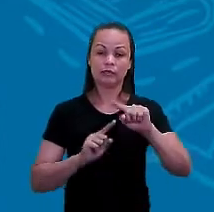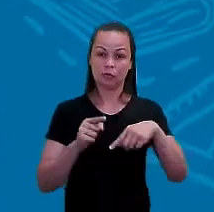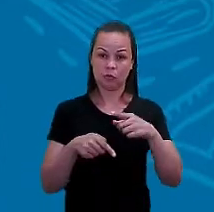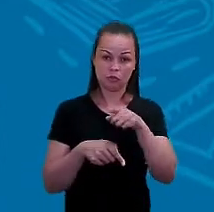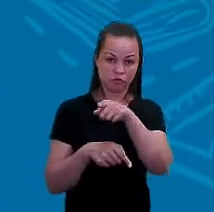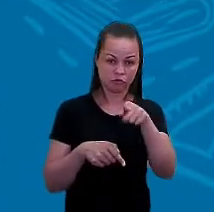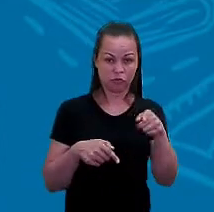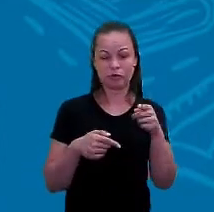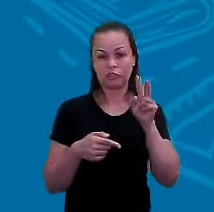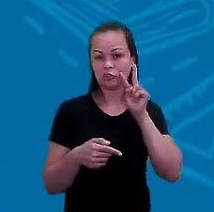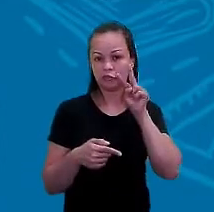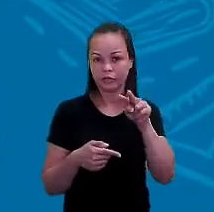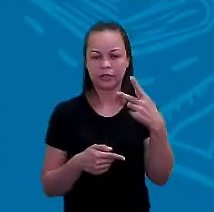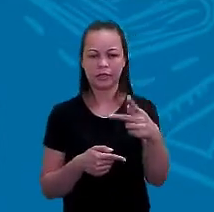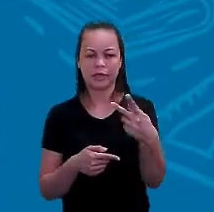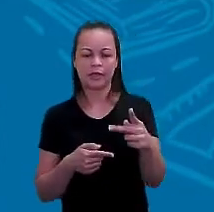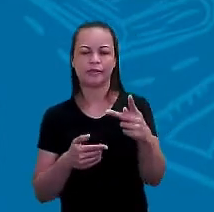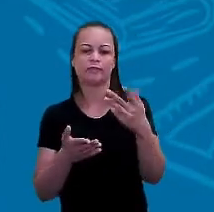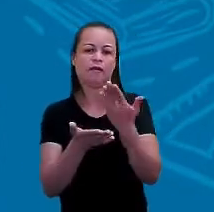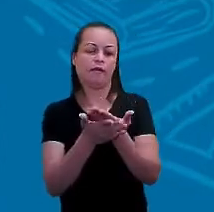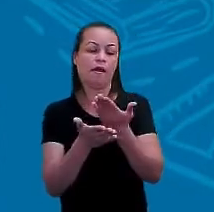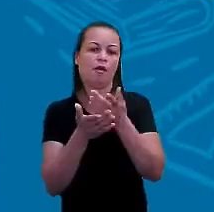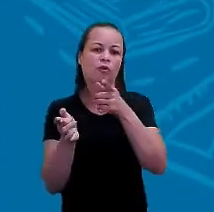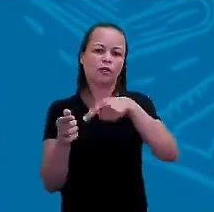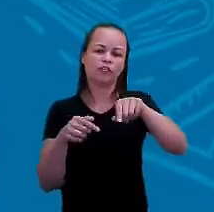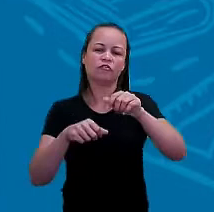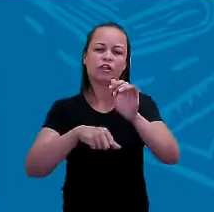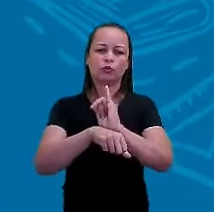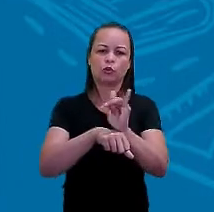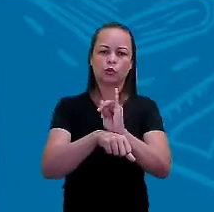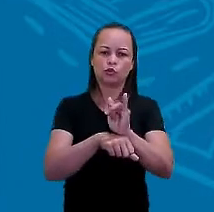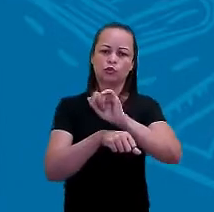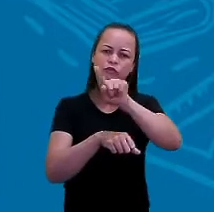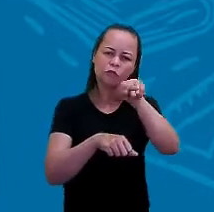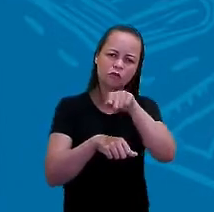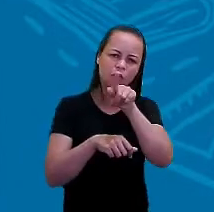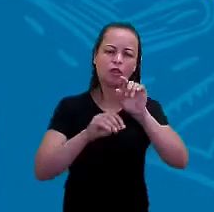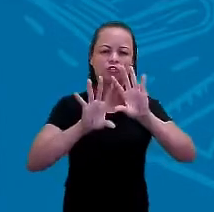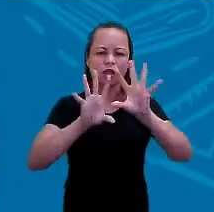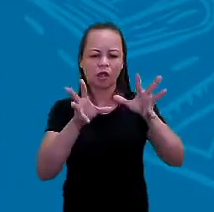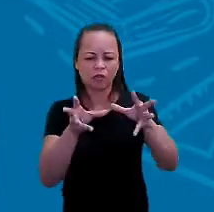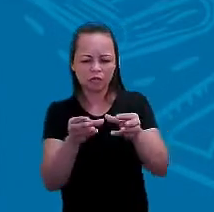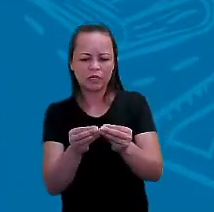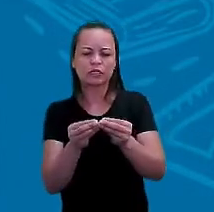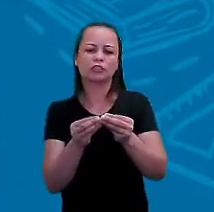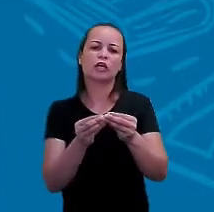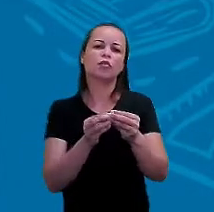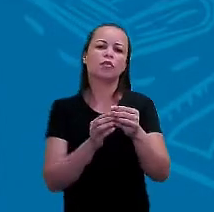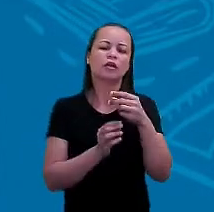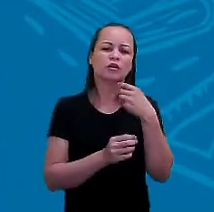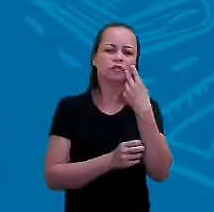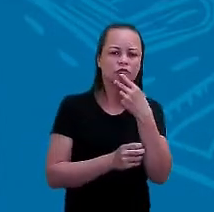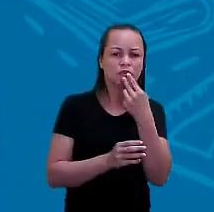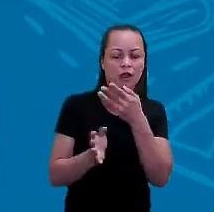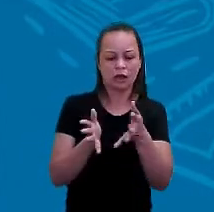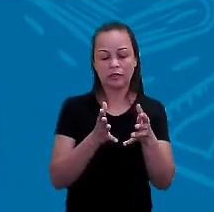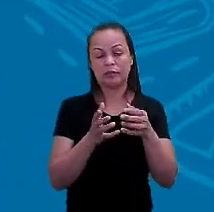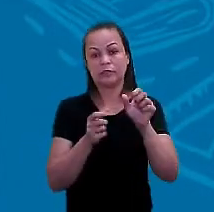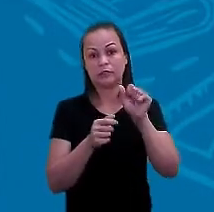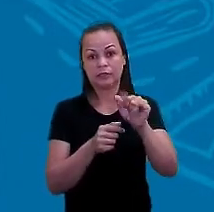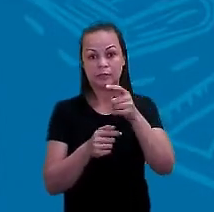essa aula, depois vai ficar disponível aí no nosso canal no YouTube, aí vocês revisam várias vezes e repitam aí. E qualquer coisa prestado